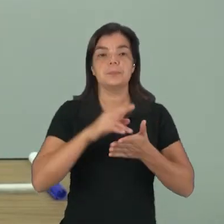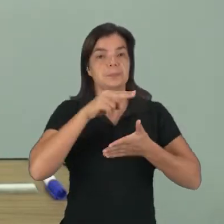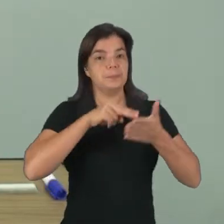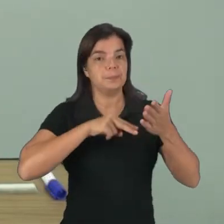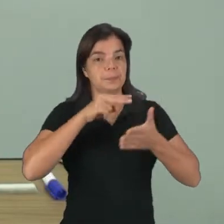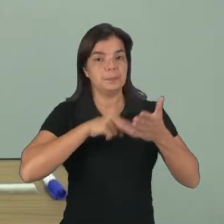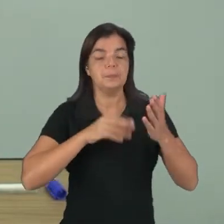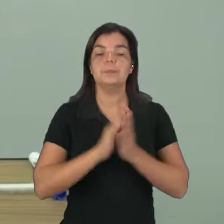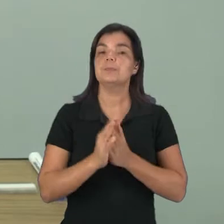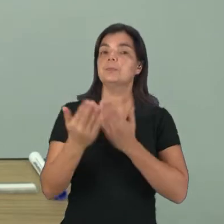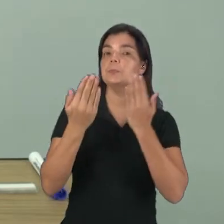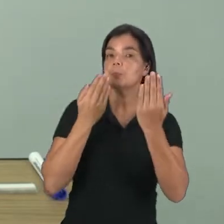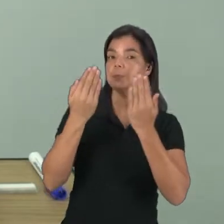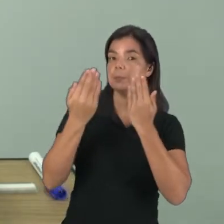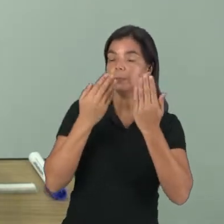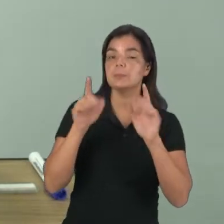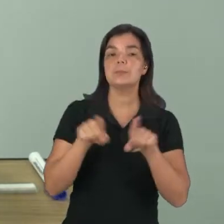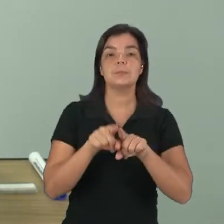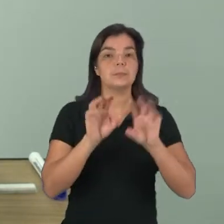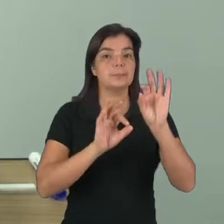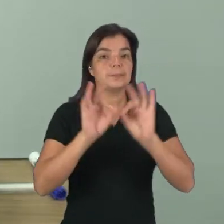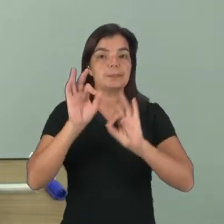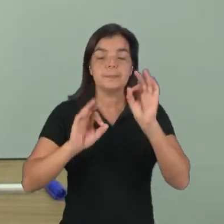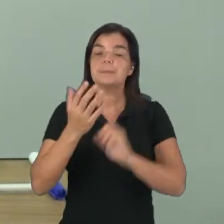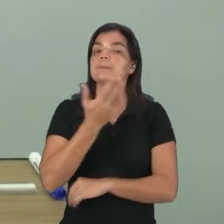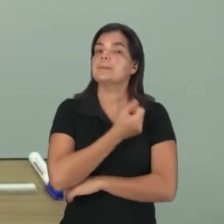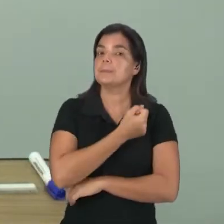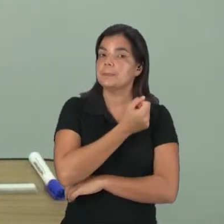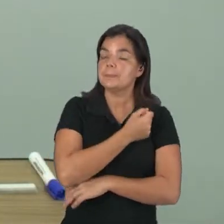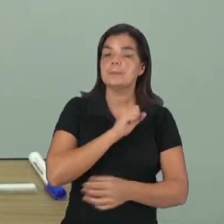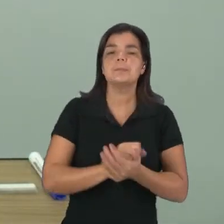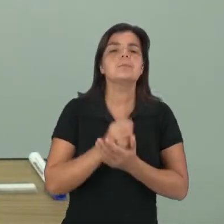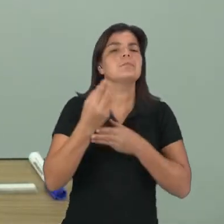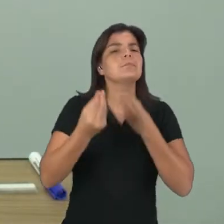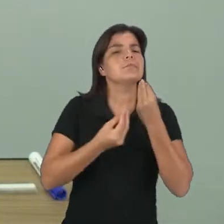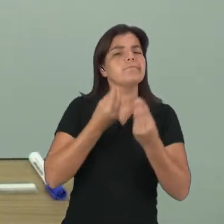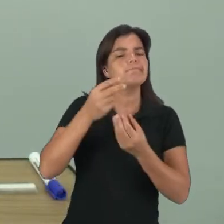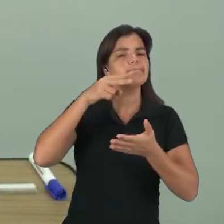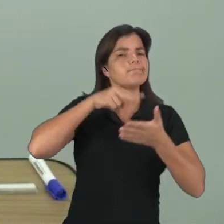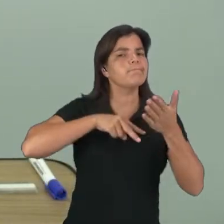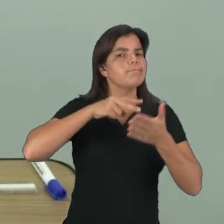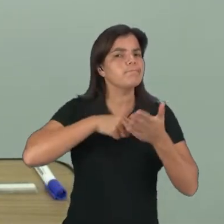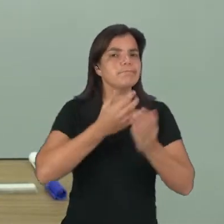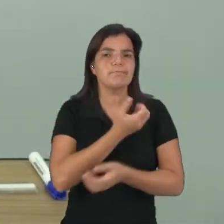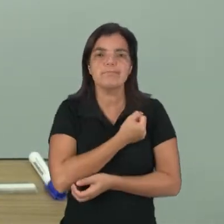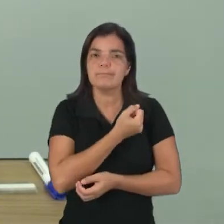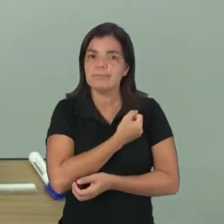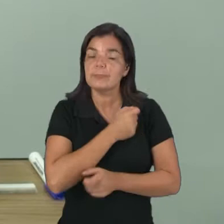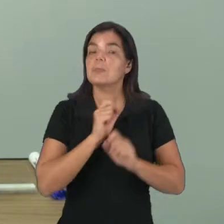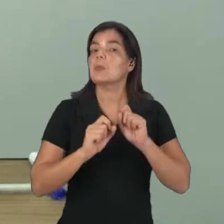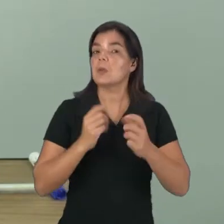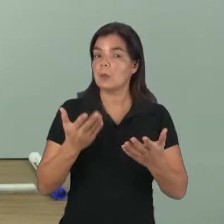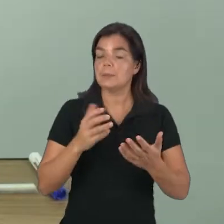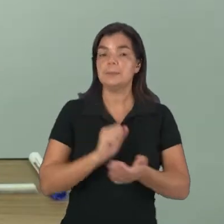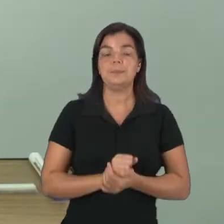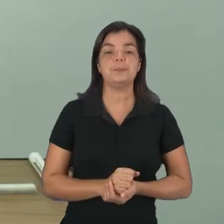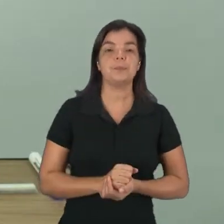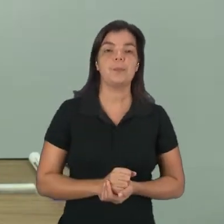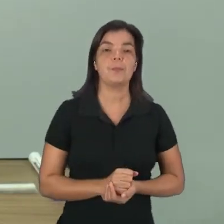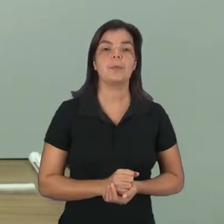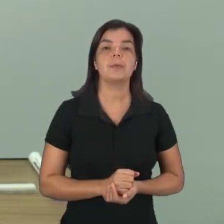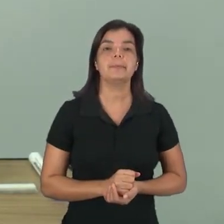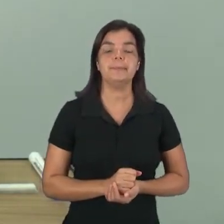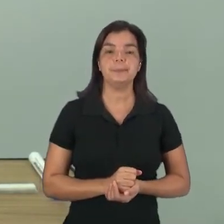leitura, comparação e ordenação de números, não é mesmo? Então, como é que nós lemos esse número? Esse número, ele é lido da